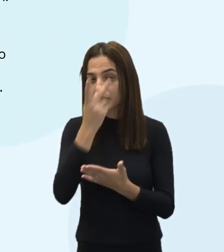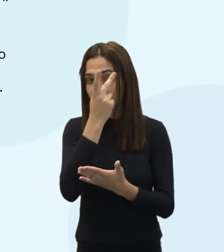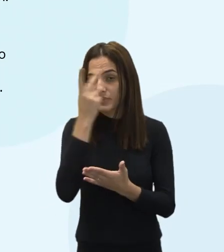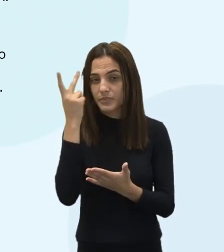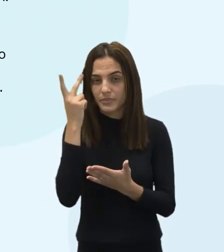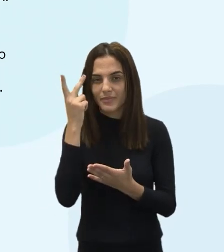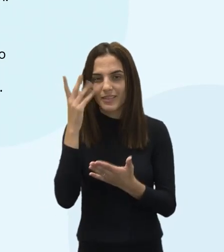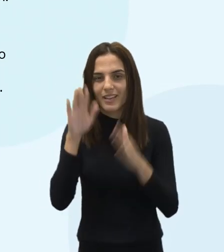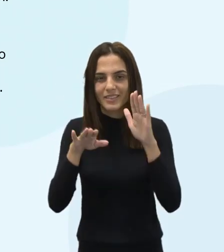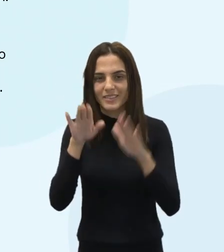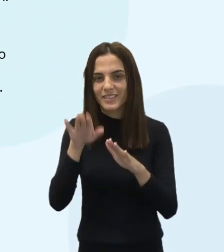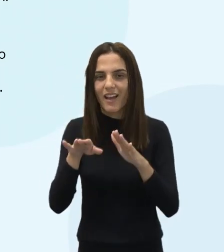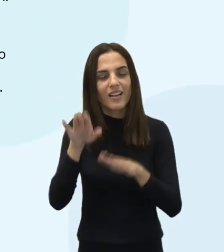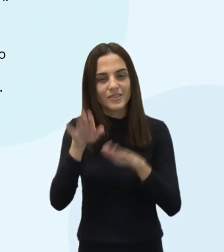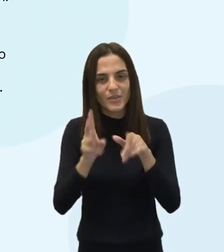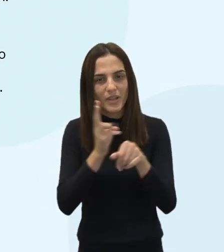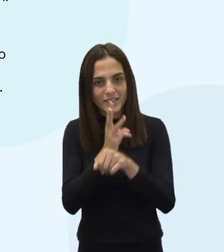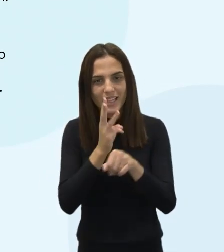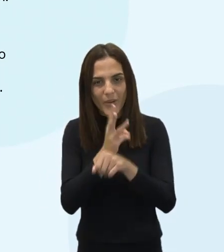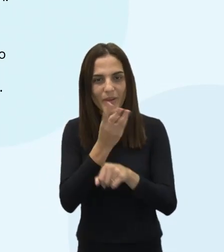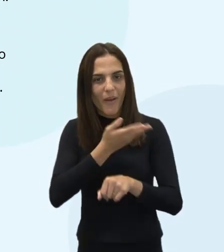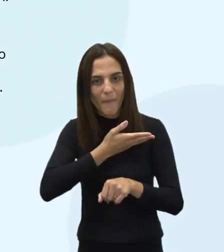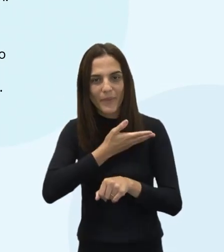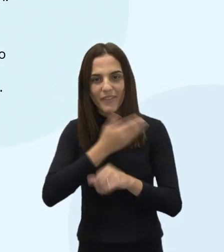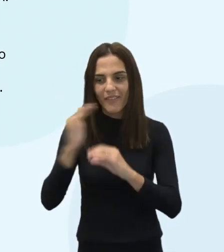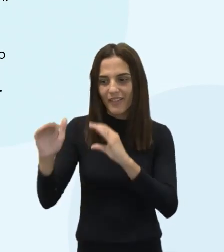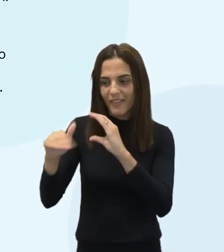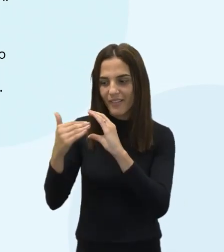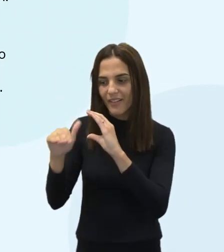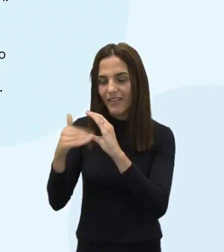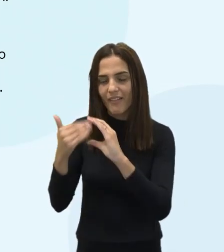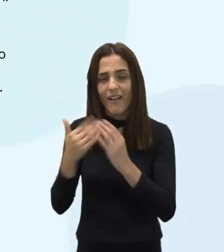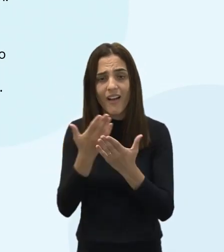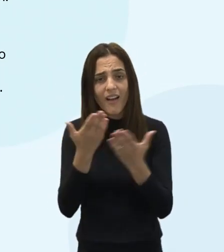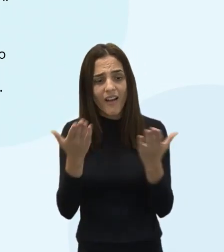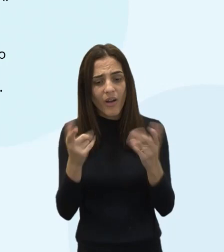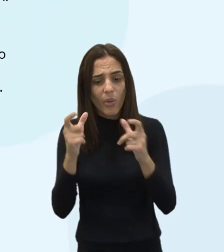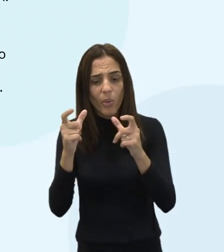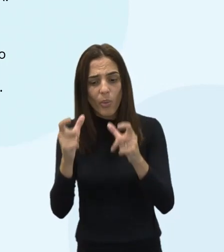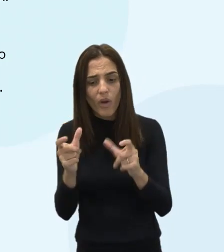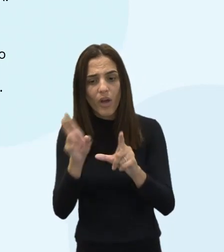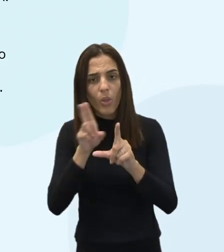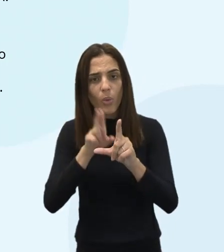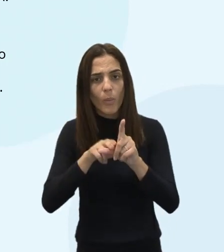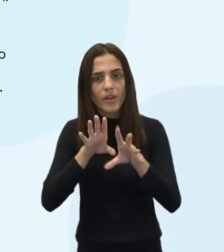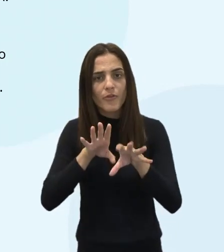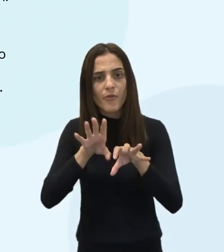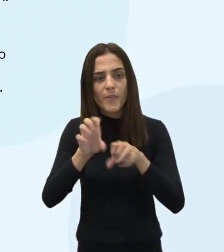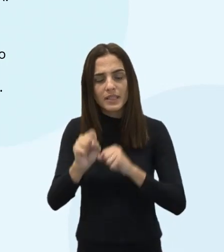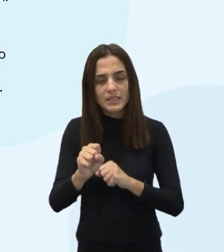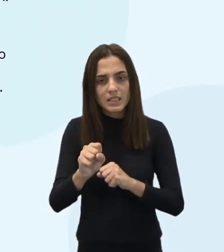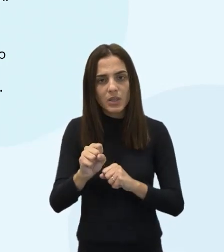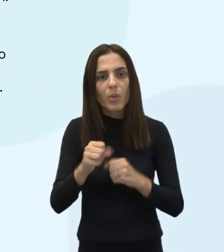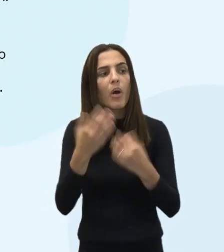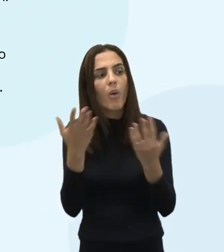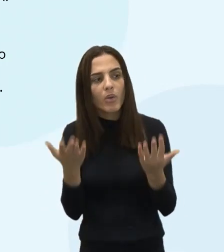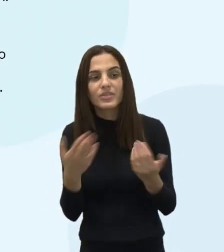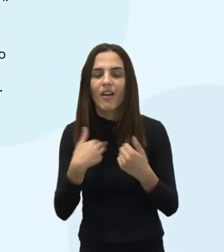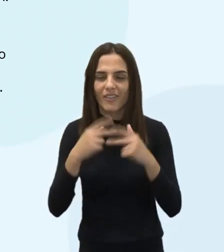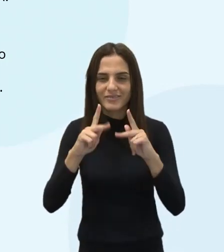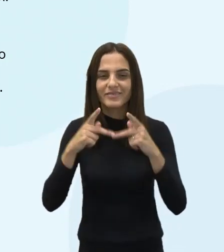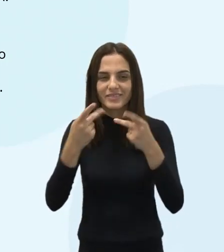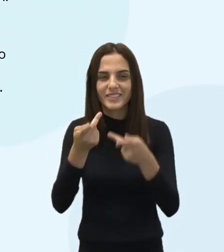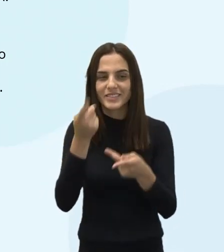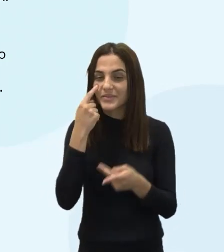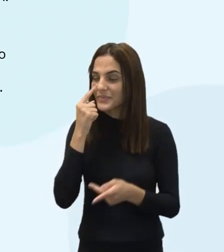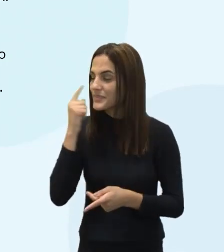vezes, eu recebo muito no meu WhatsApp de amigos, assim, mas onde que está o documento de formação docente? Está aí, ó, o link está aí